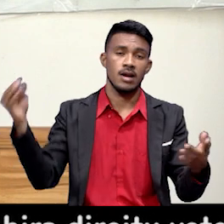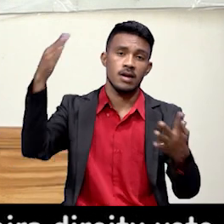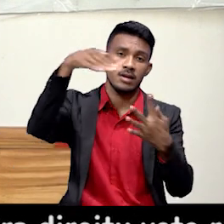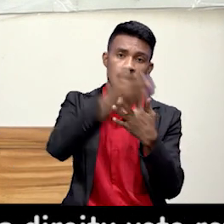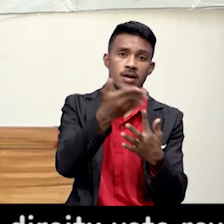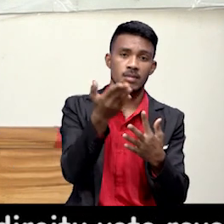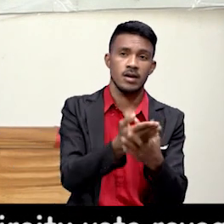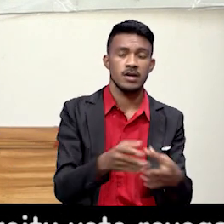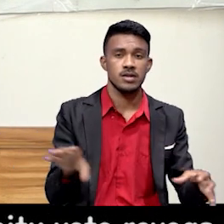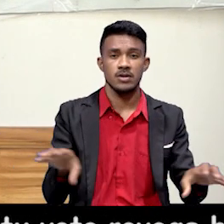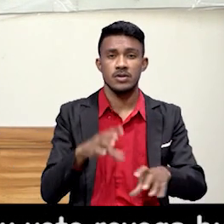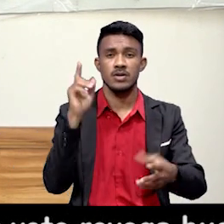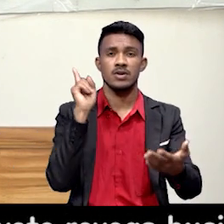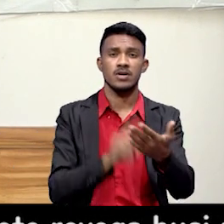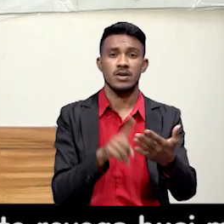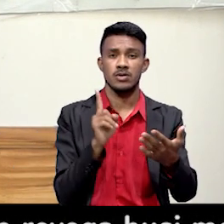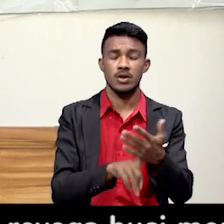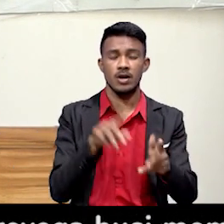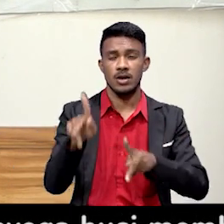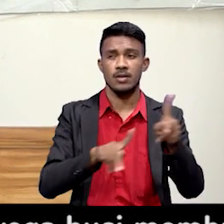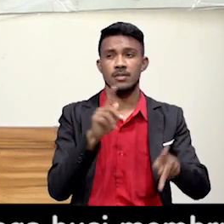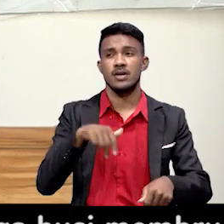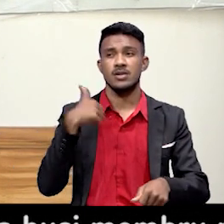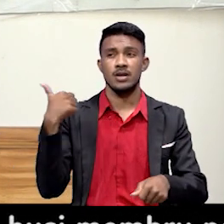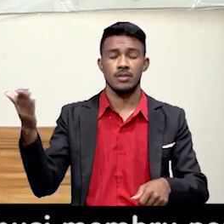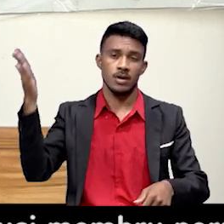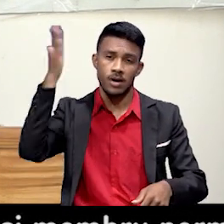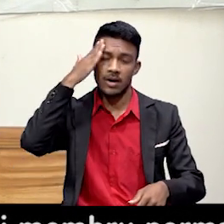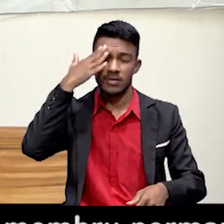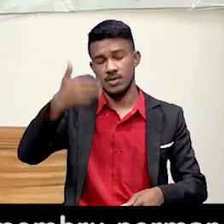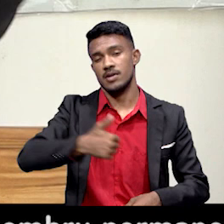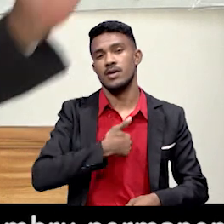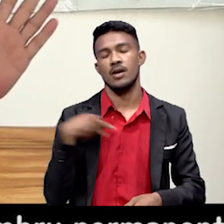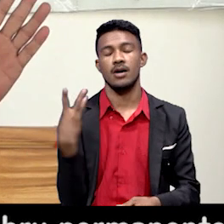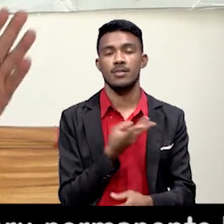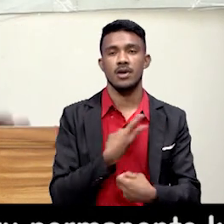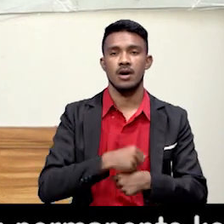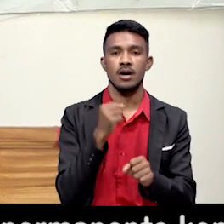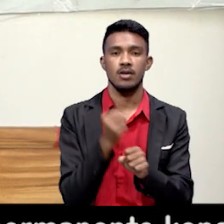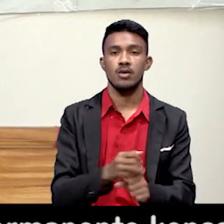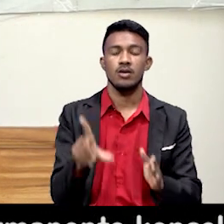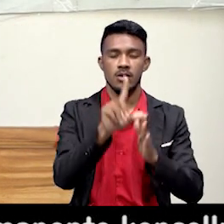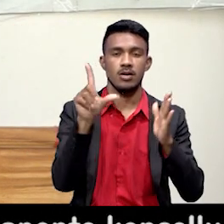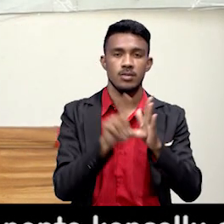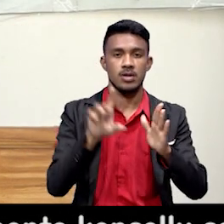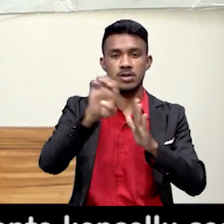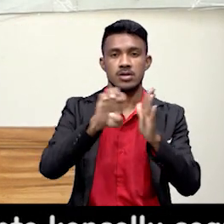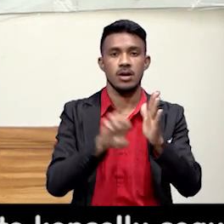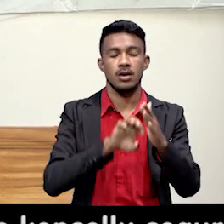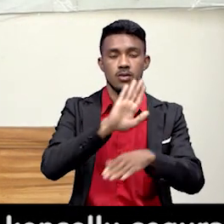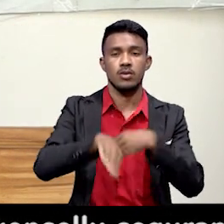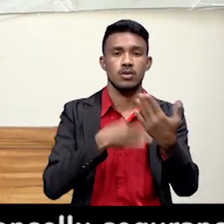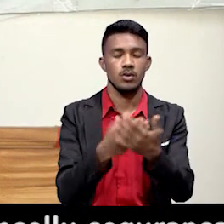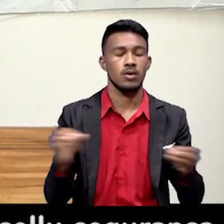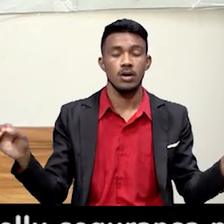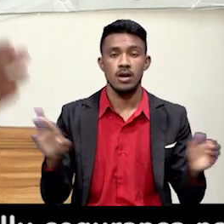los critique halai ba e masel ne be interesse particular ami halo lene ba Estado toma, la representa a opinião